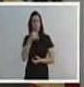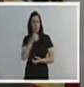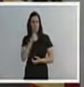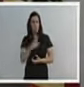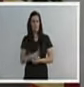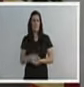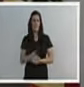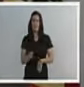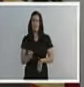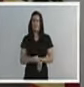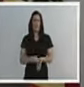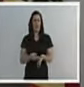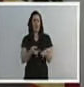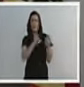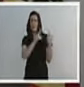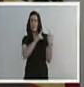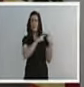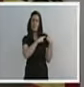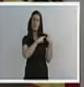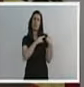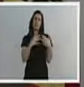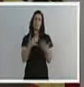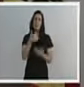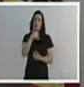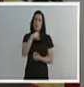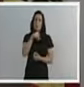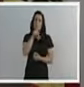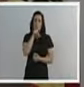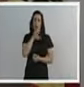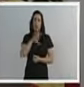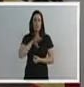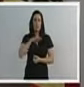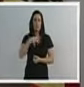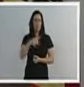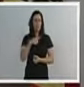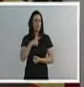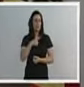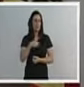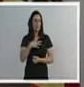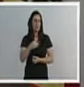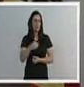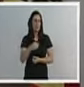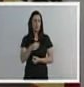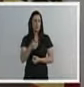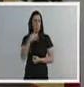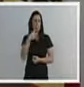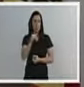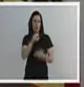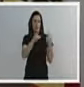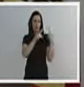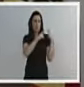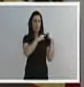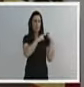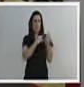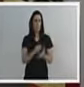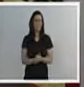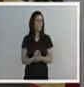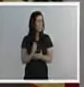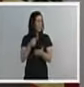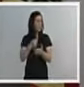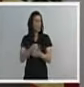um irresponsável. E quando a mãe é corajosa para ter o filho, o pai é responsável, ele vai pagar pensão no mínimo.